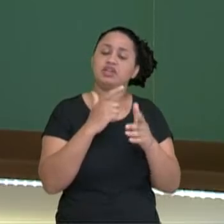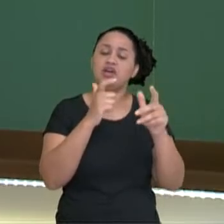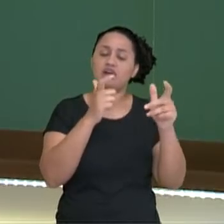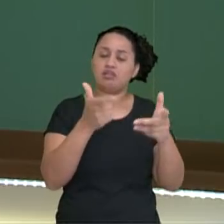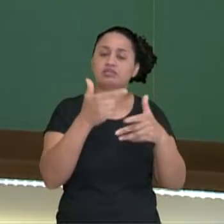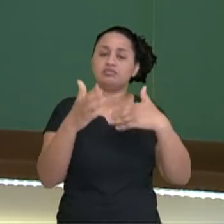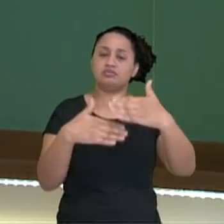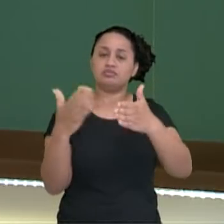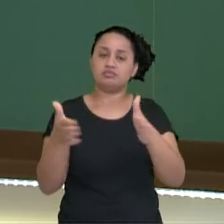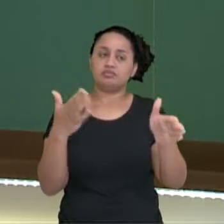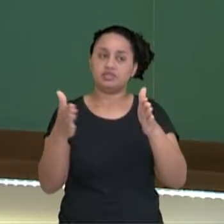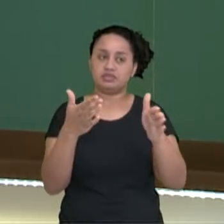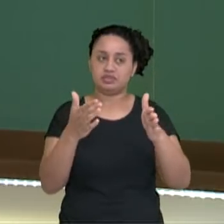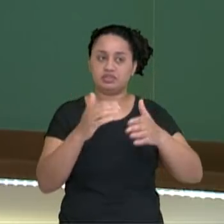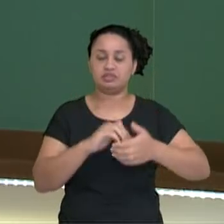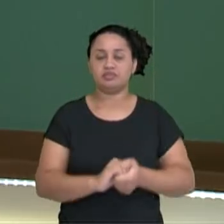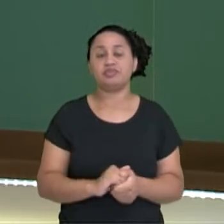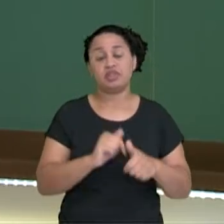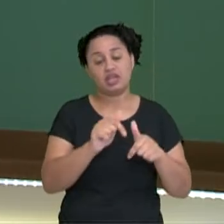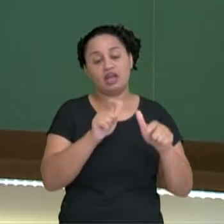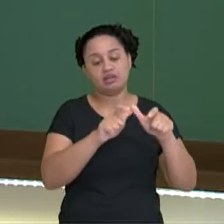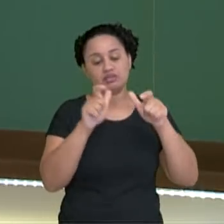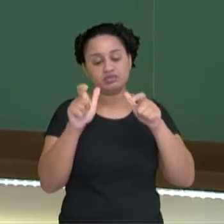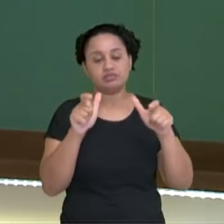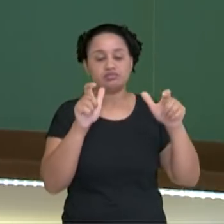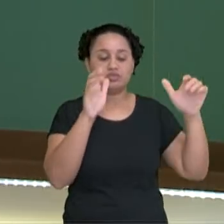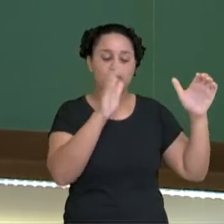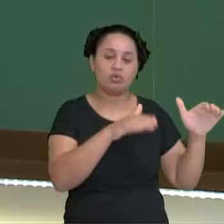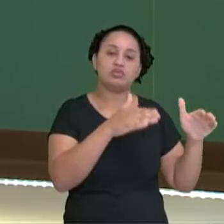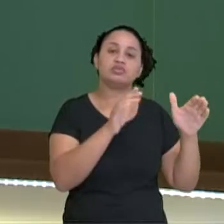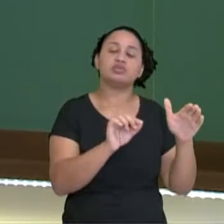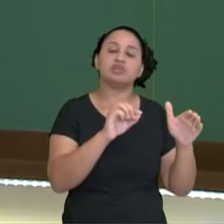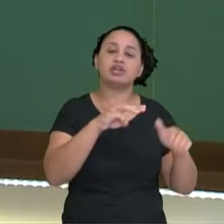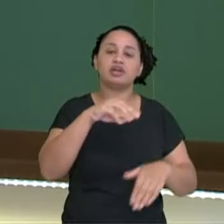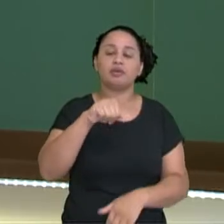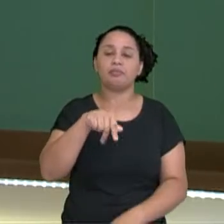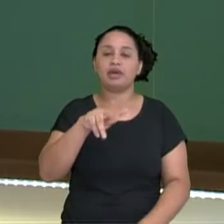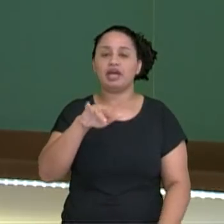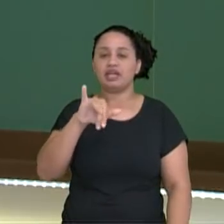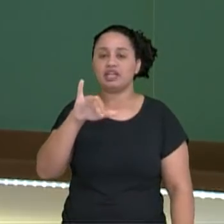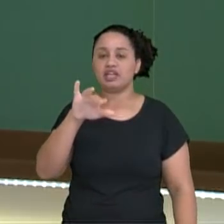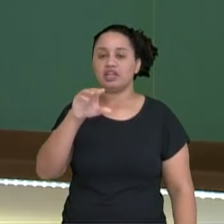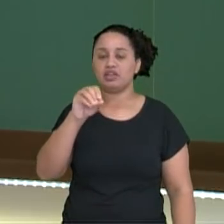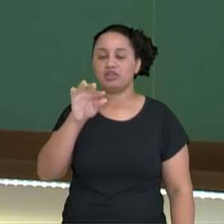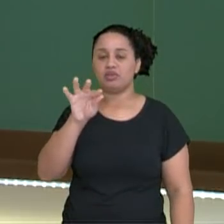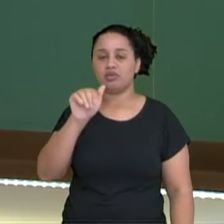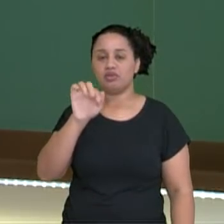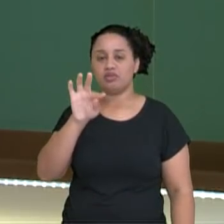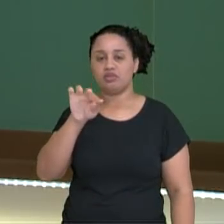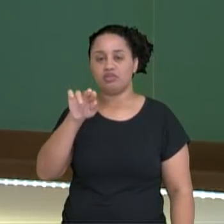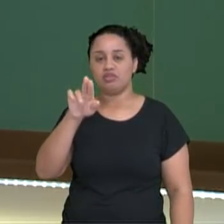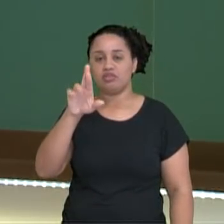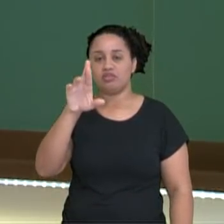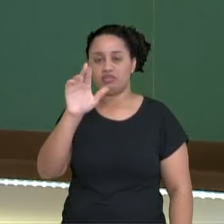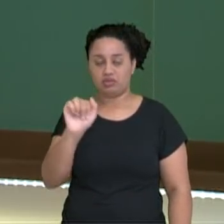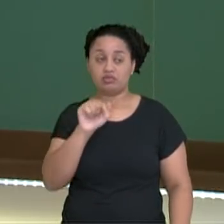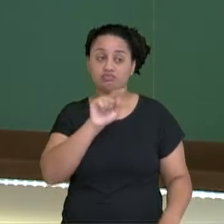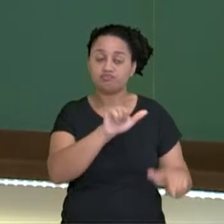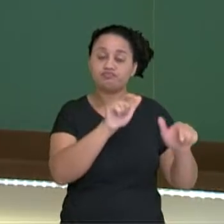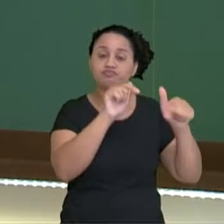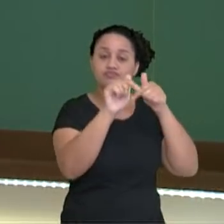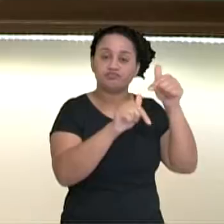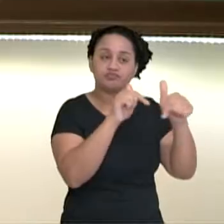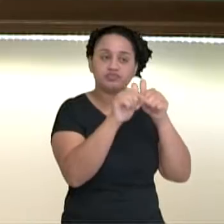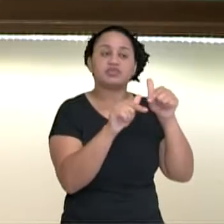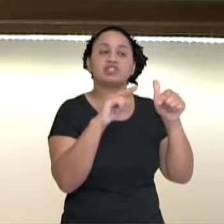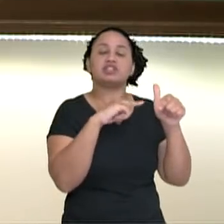da produção, que é a produção que nós chamamos de maquinofatura. É na maquinofatura que vai